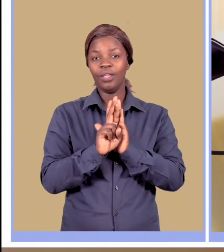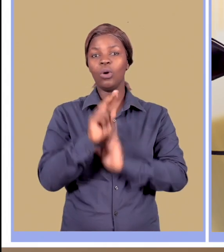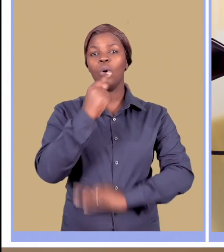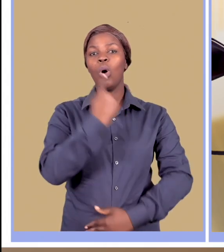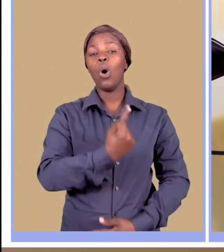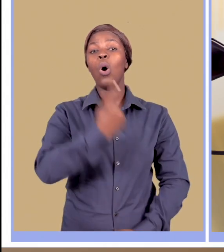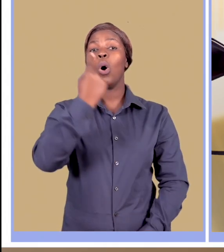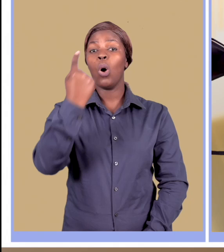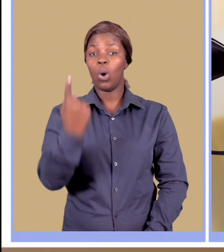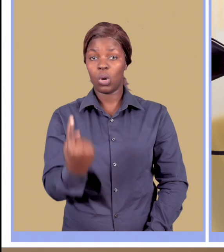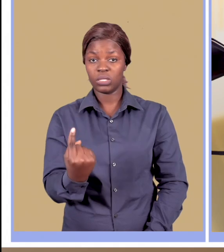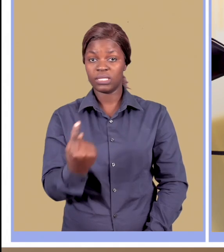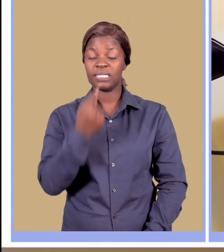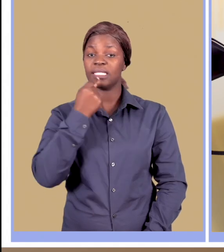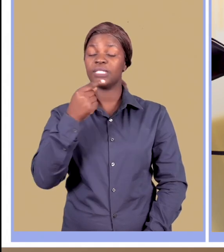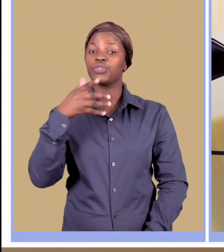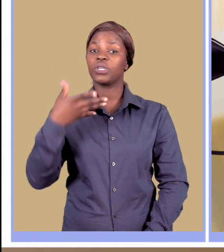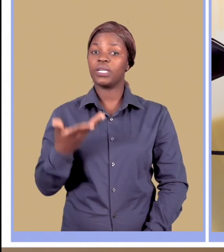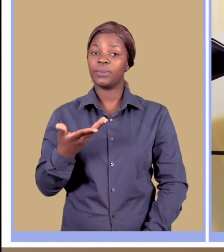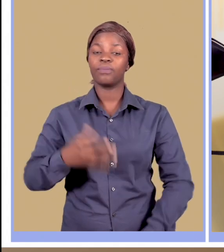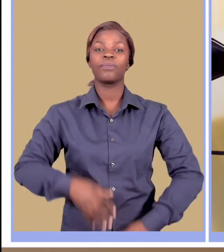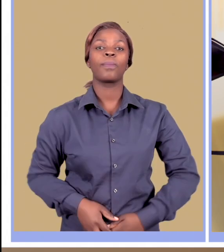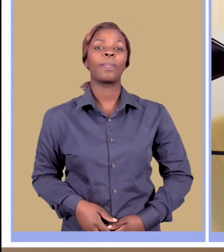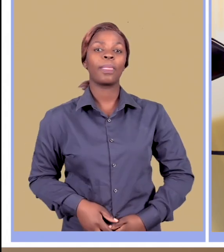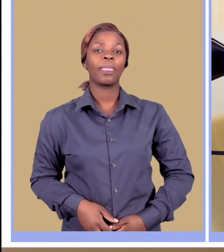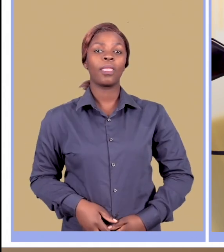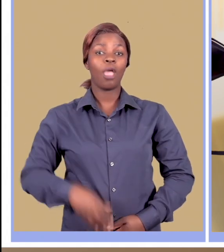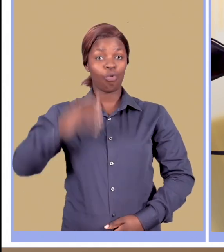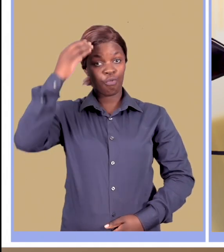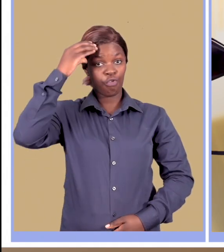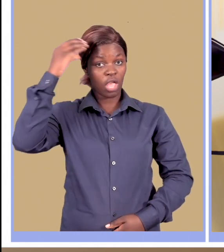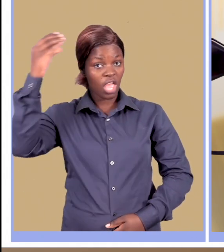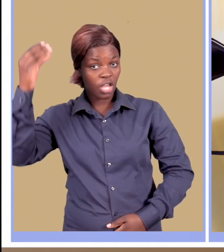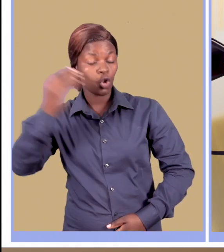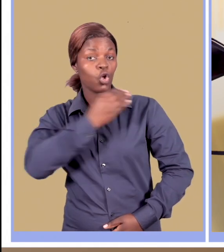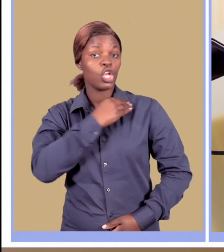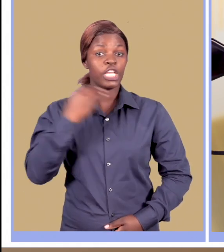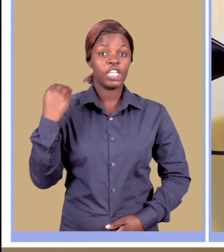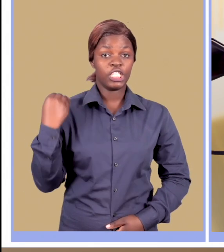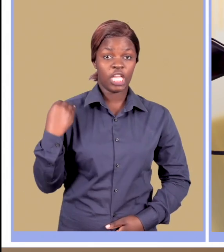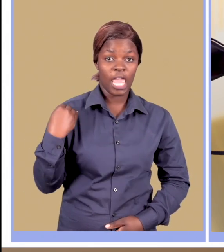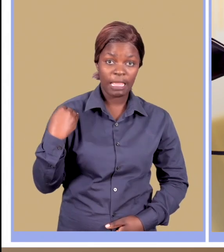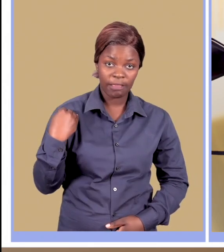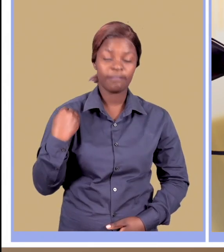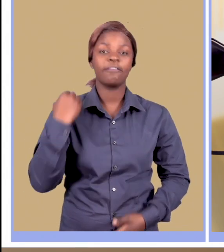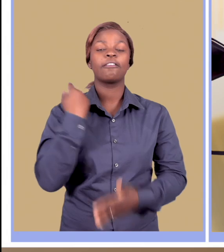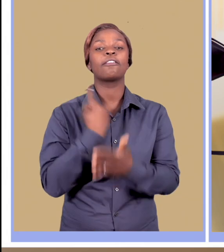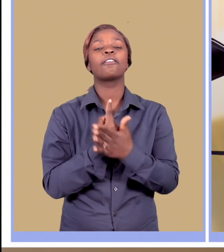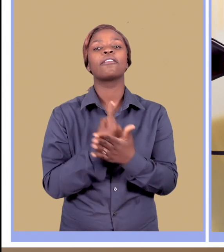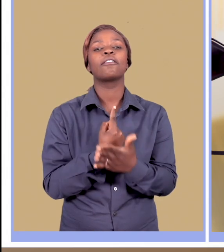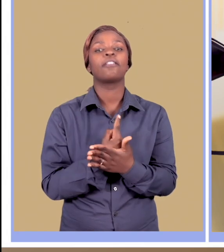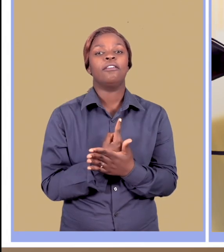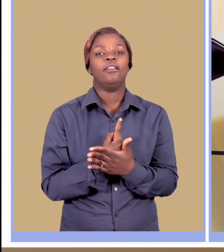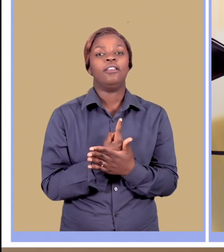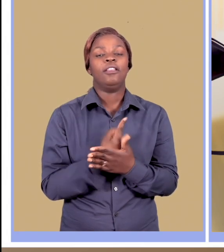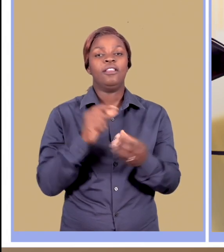artigo 11 desta Convenção chama a atenção para os governantes para a necessidade de se